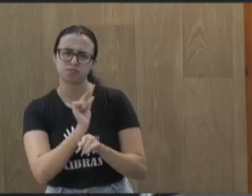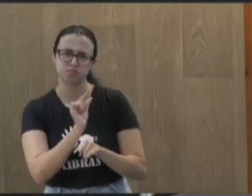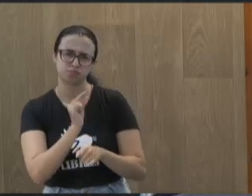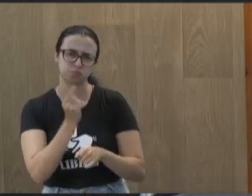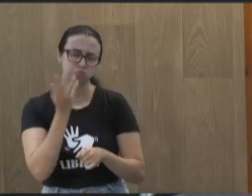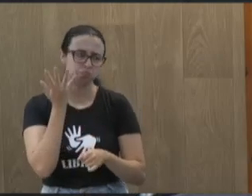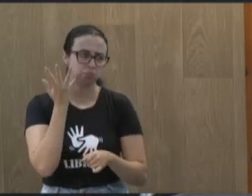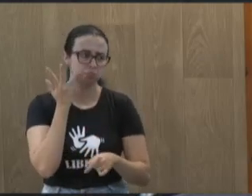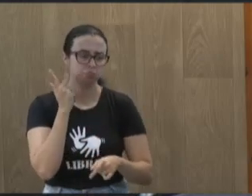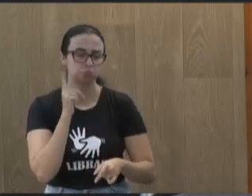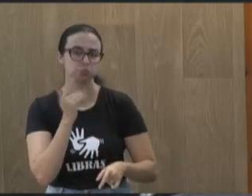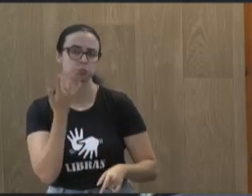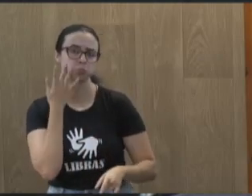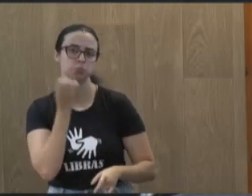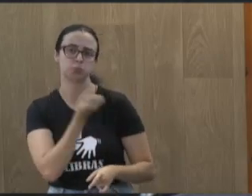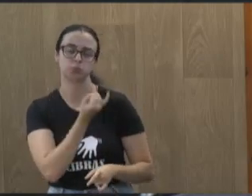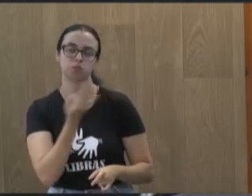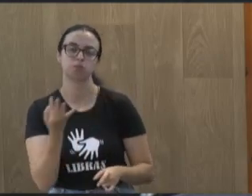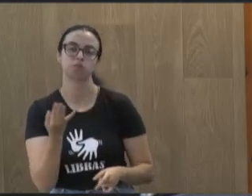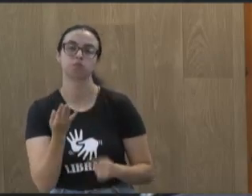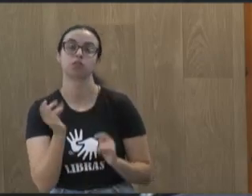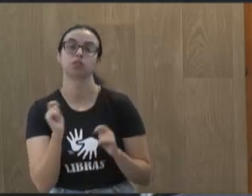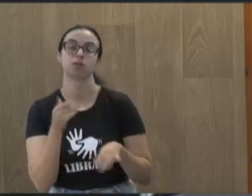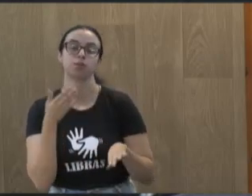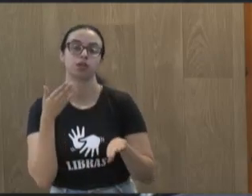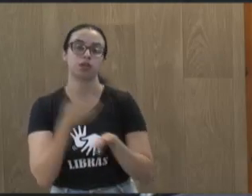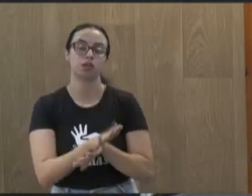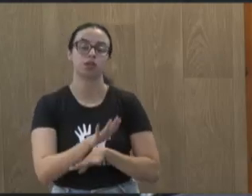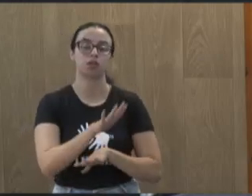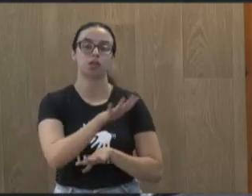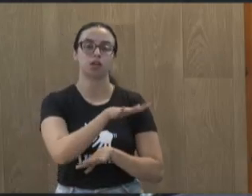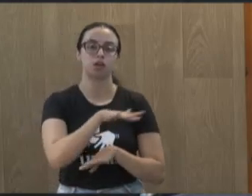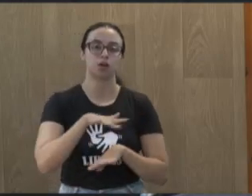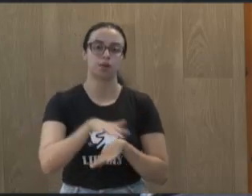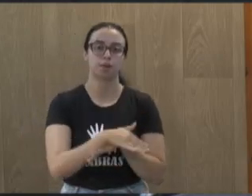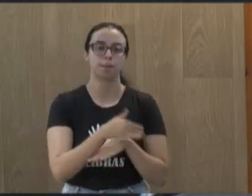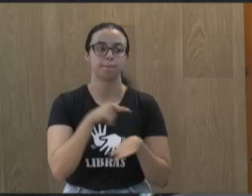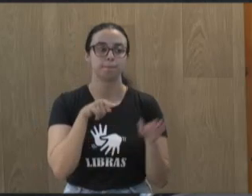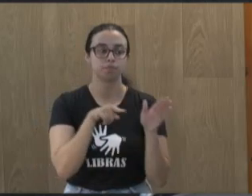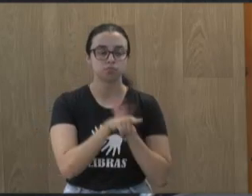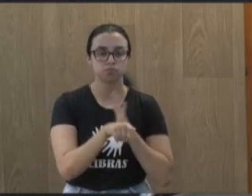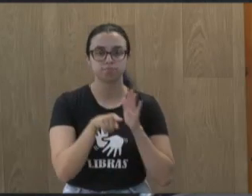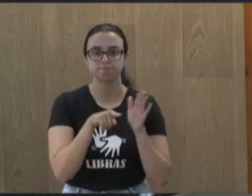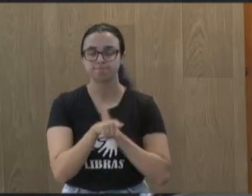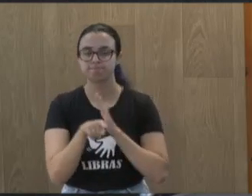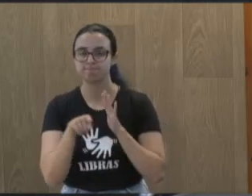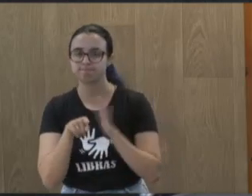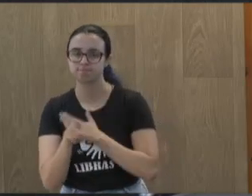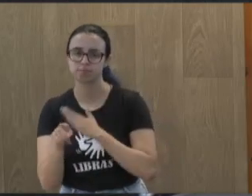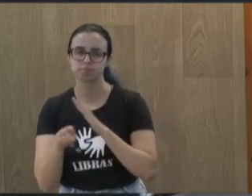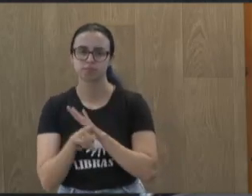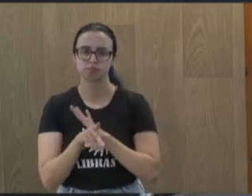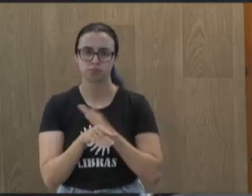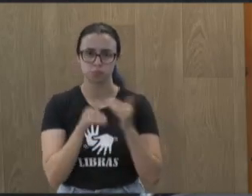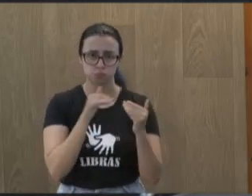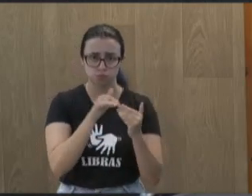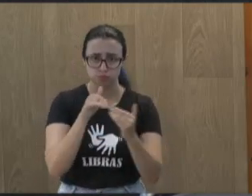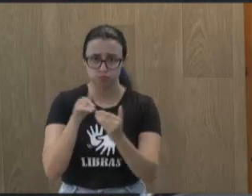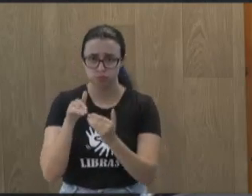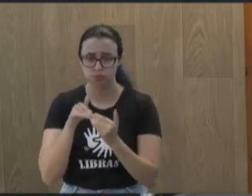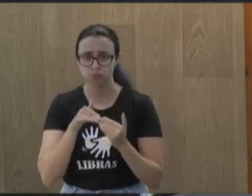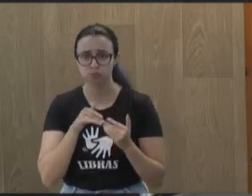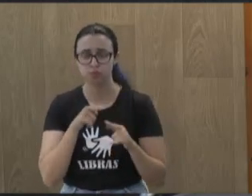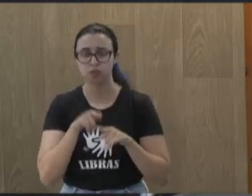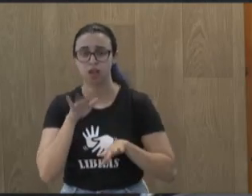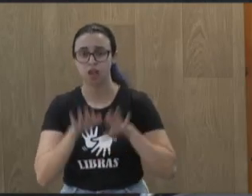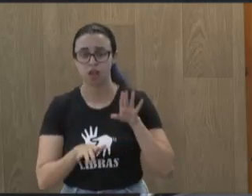a segurança, se todos assinassem, concordando com a mudança do zoneamento, porque muitas das vezes a pessoa mora há